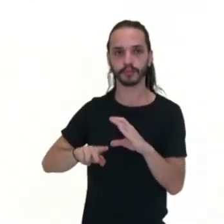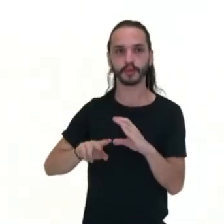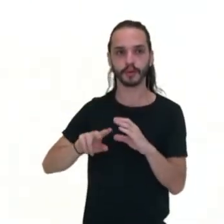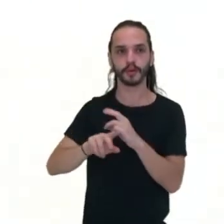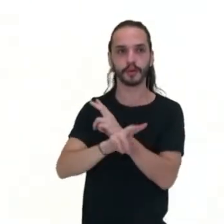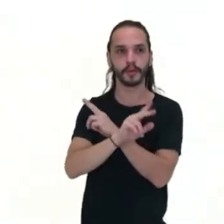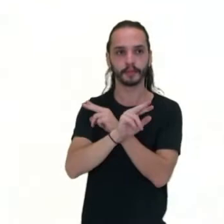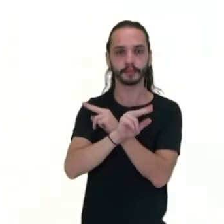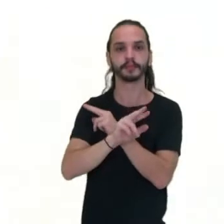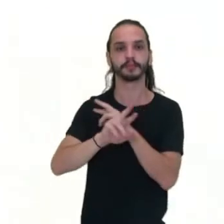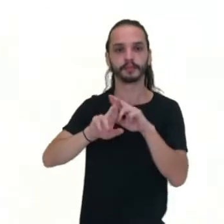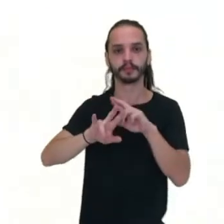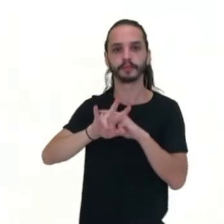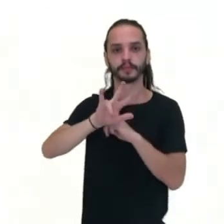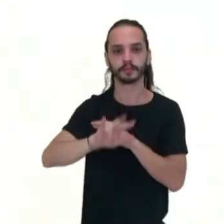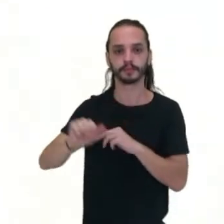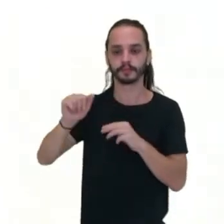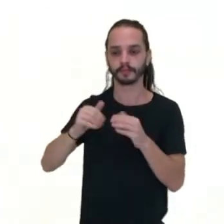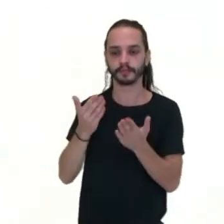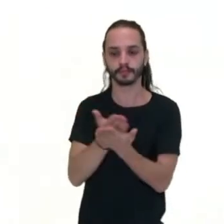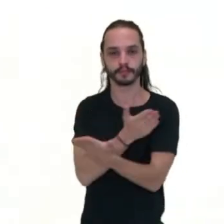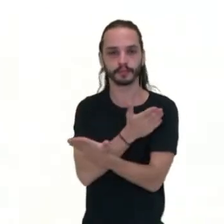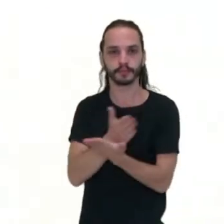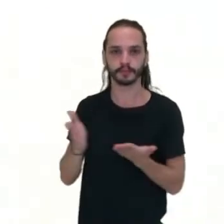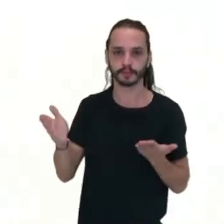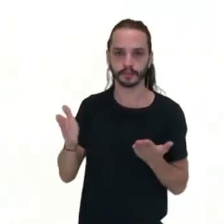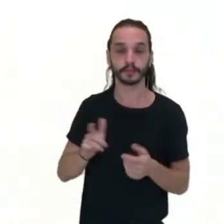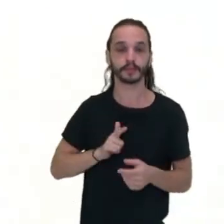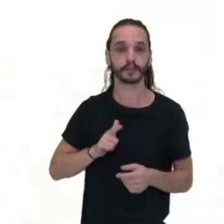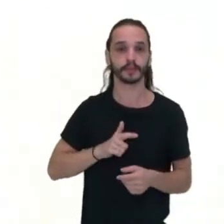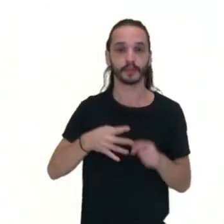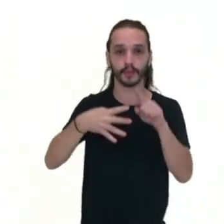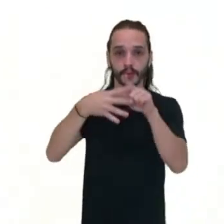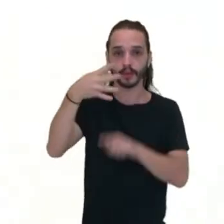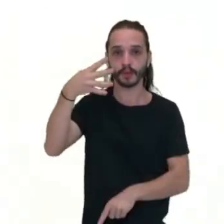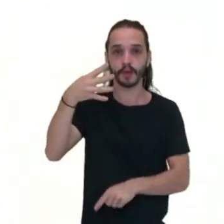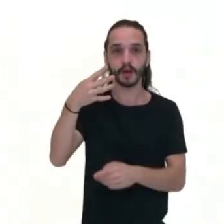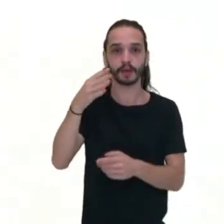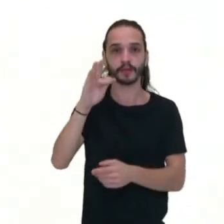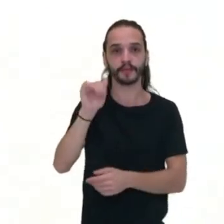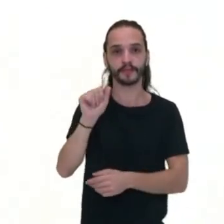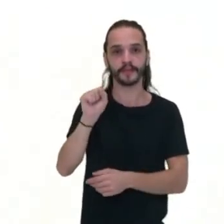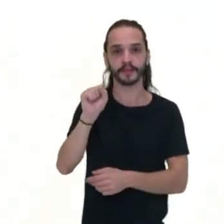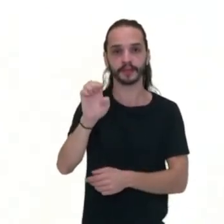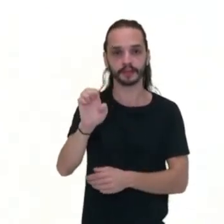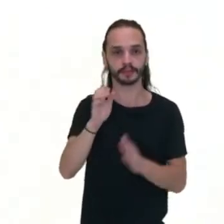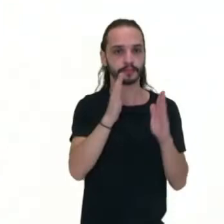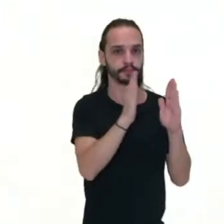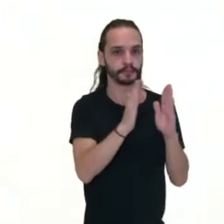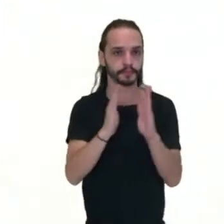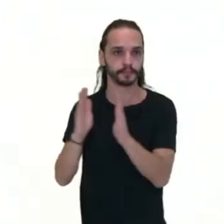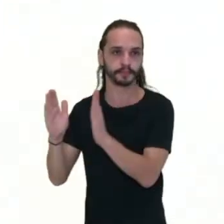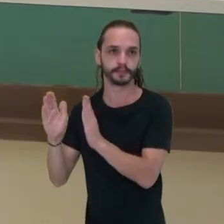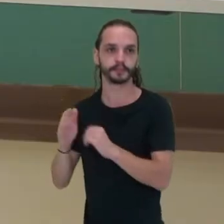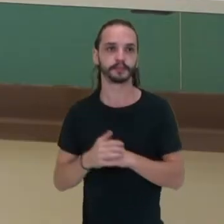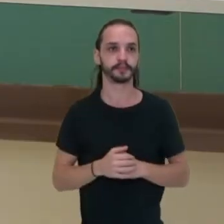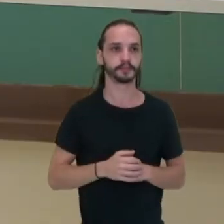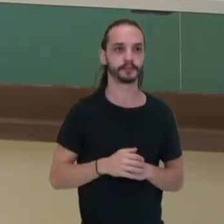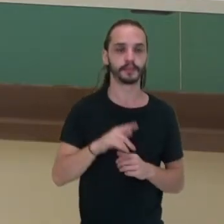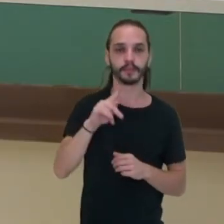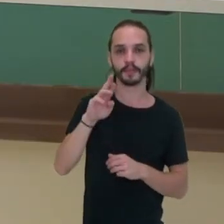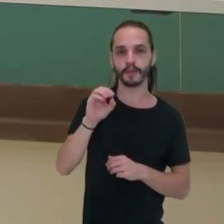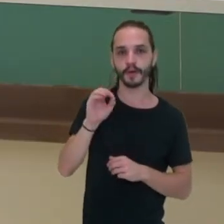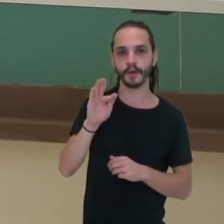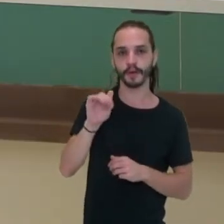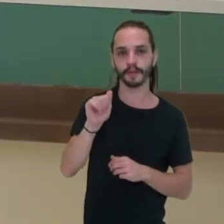aqui. Então, como eu falei, a gente tem quatro fases, a gente vai chamar todas de número 1, né? Prófase 1, metáfase 1,